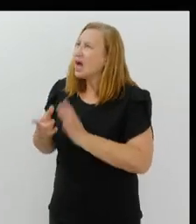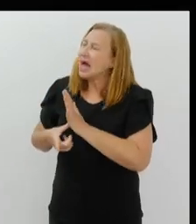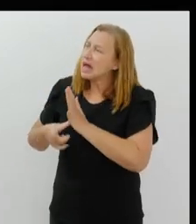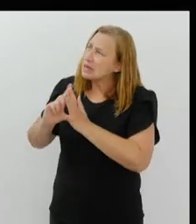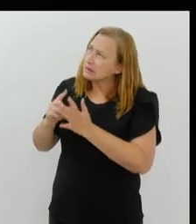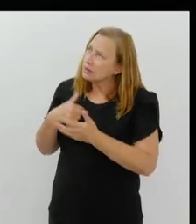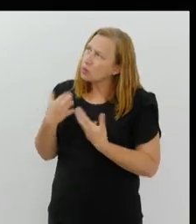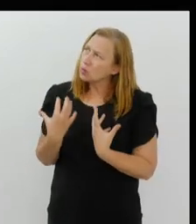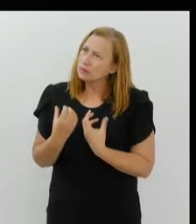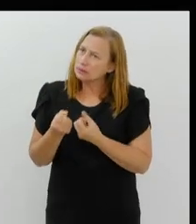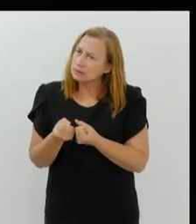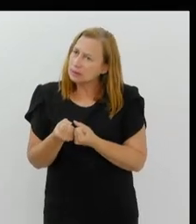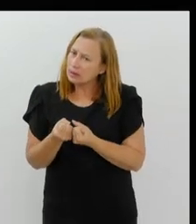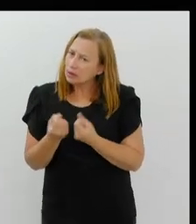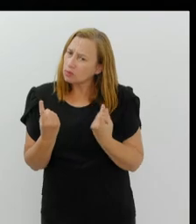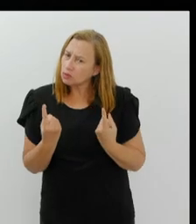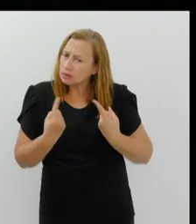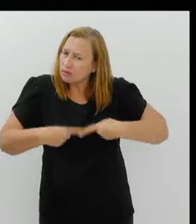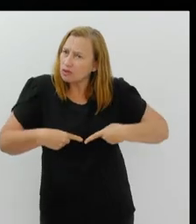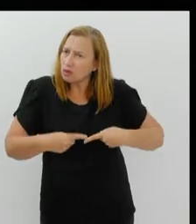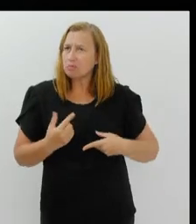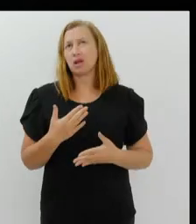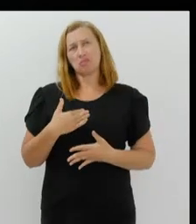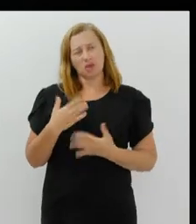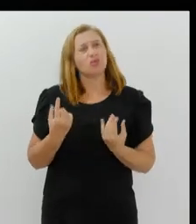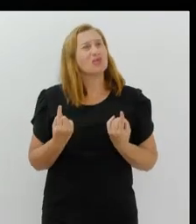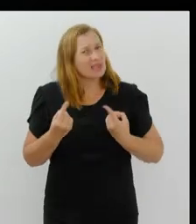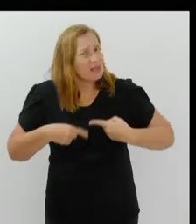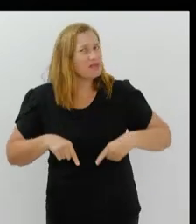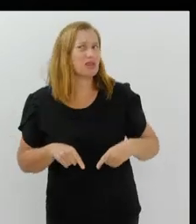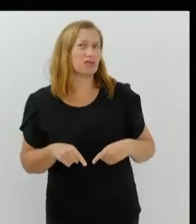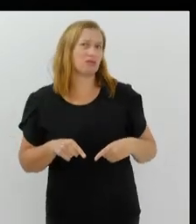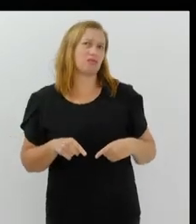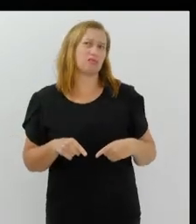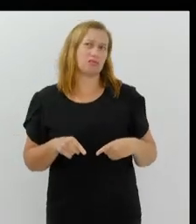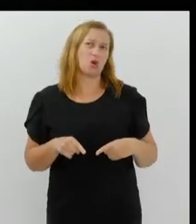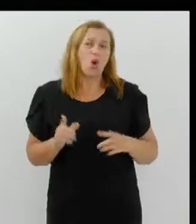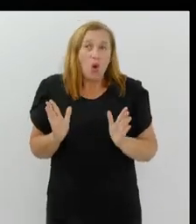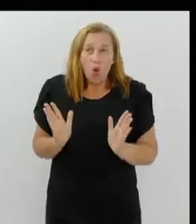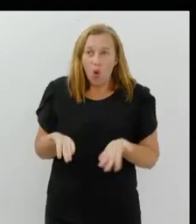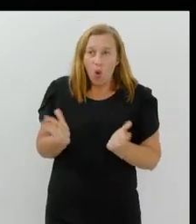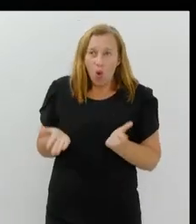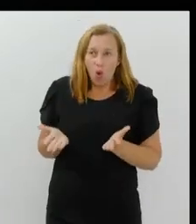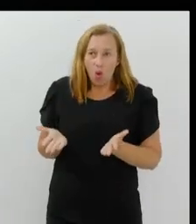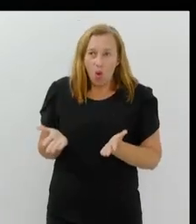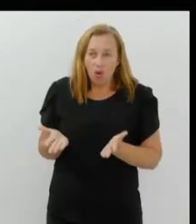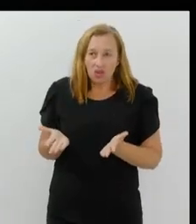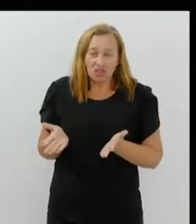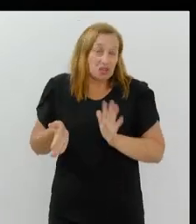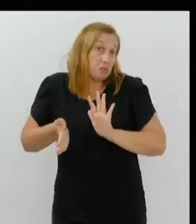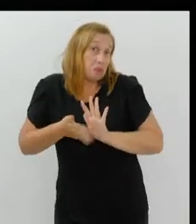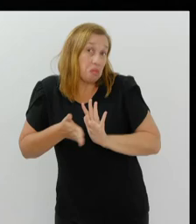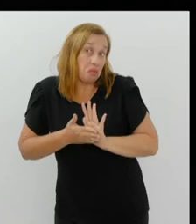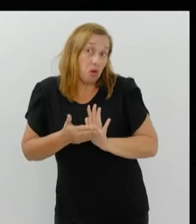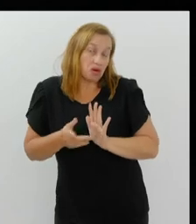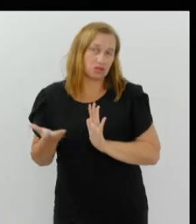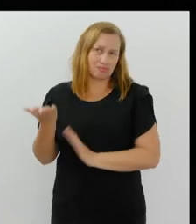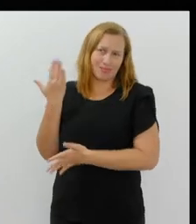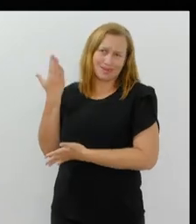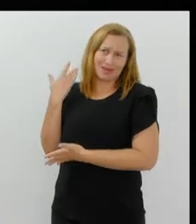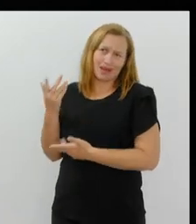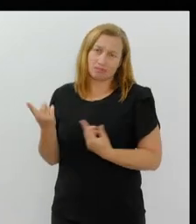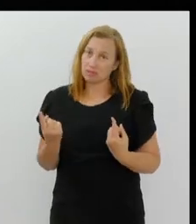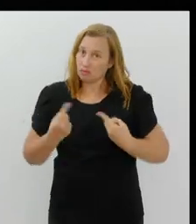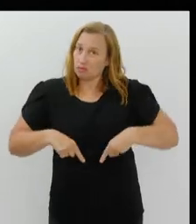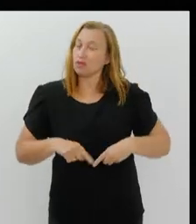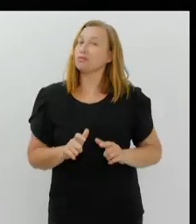E aí eu, antes de aceitar esse desafio, que para mim era um desafio, não foi nem assim. Hoje a gente chama de convite, de proposta, naquela